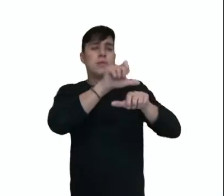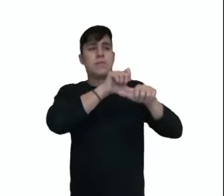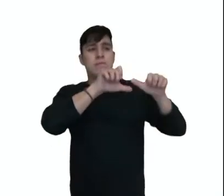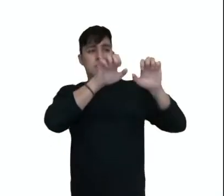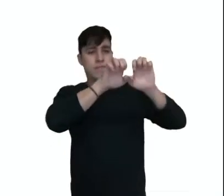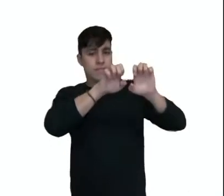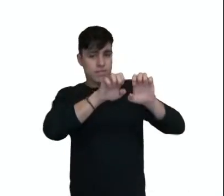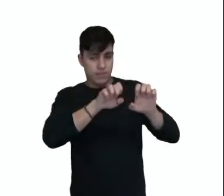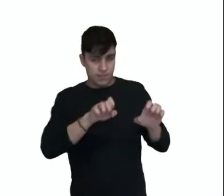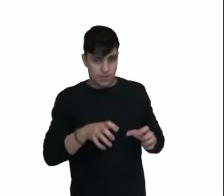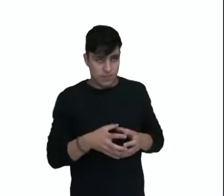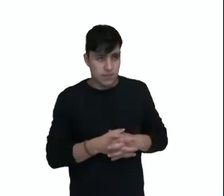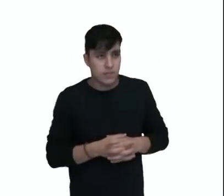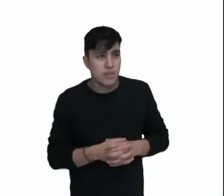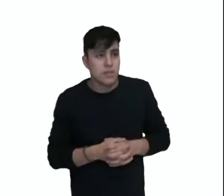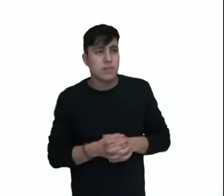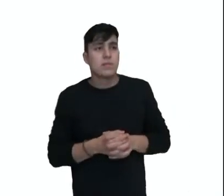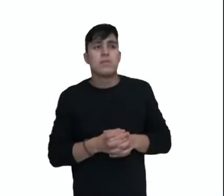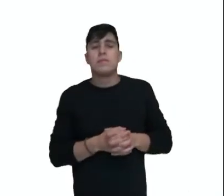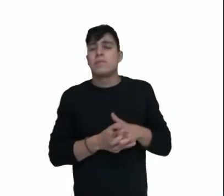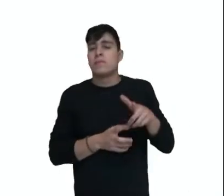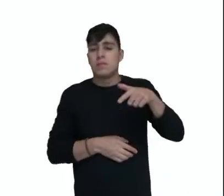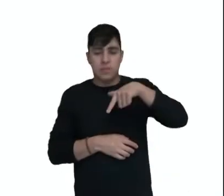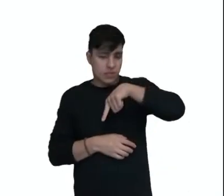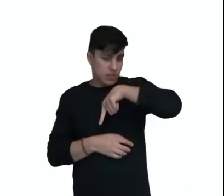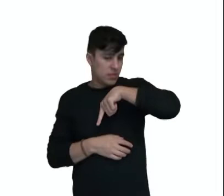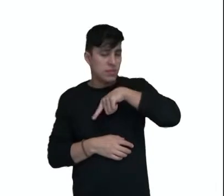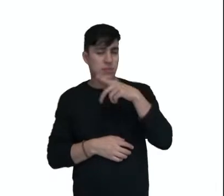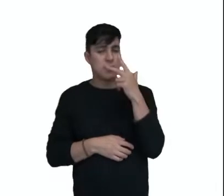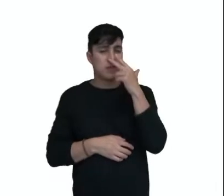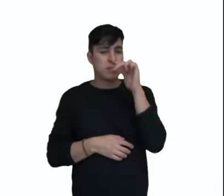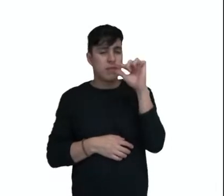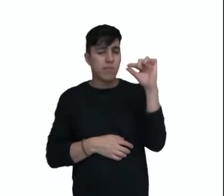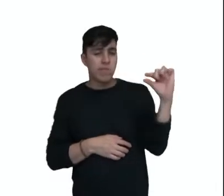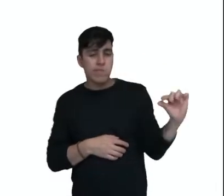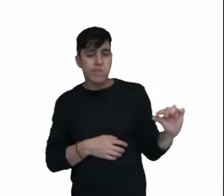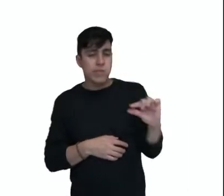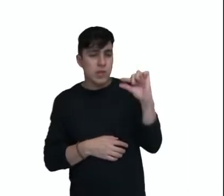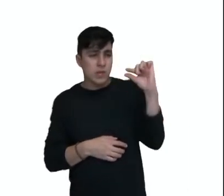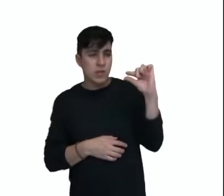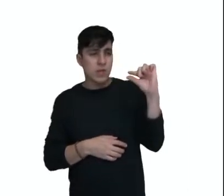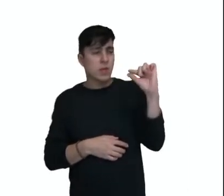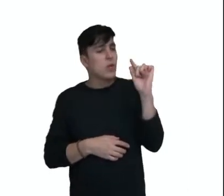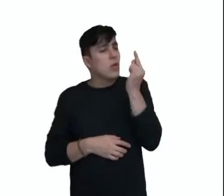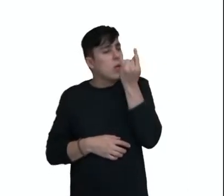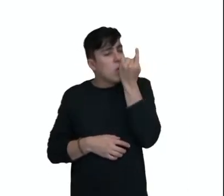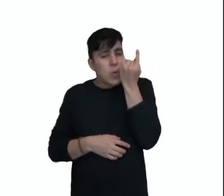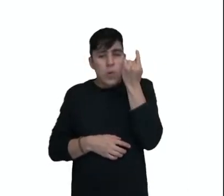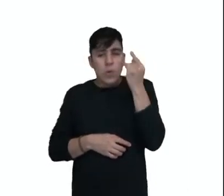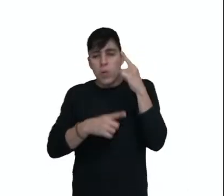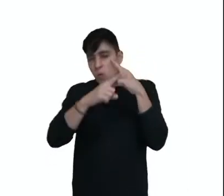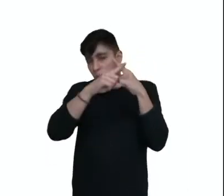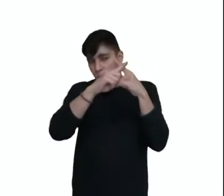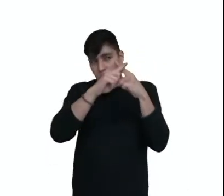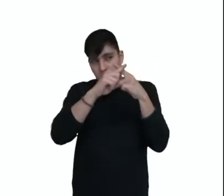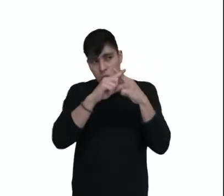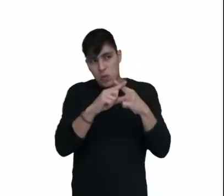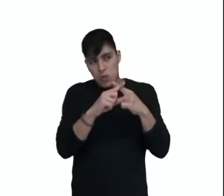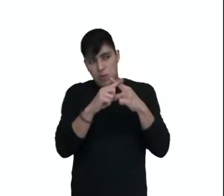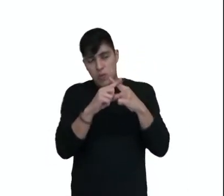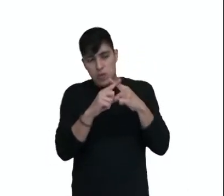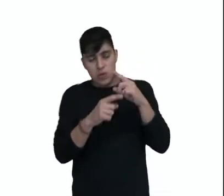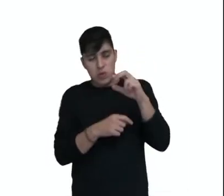estrutural. Então, fragmentos de cromossomos, por exemplo, vai ser num fragmento do cromossomo. Então,